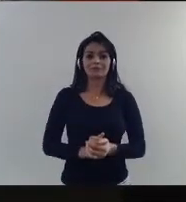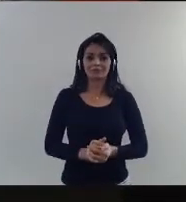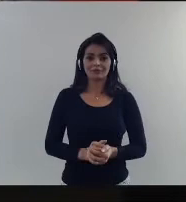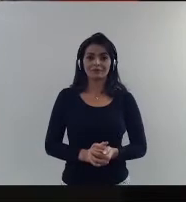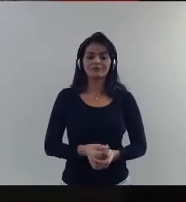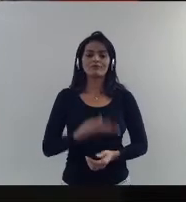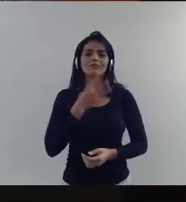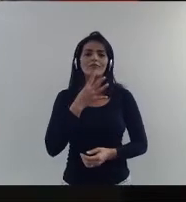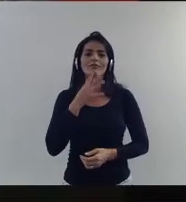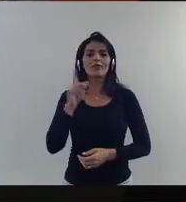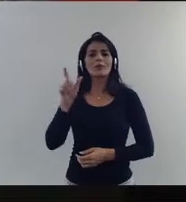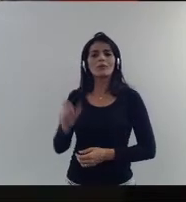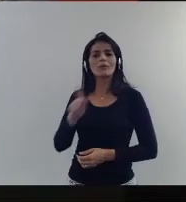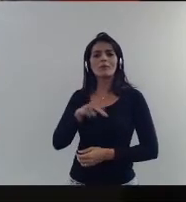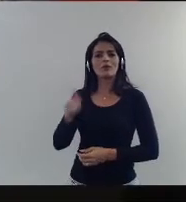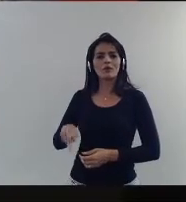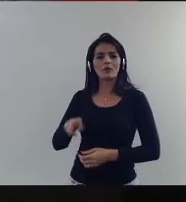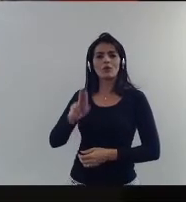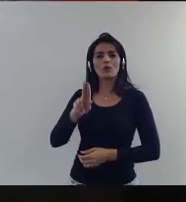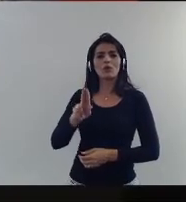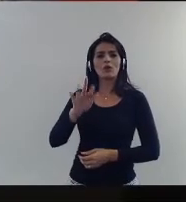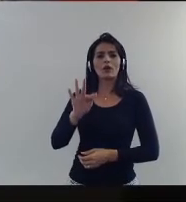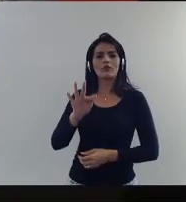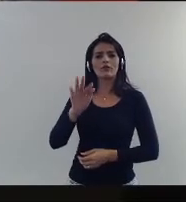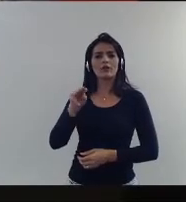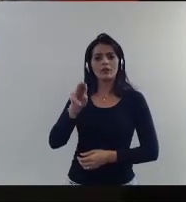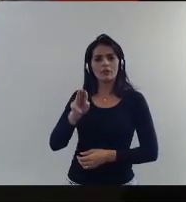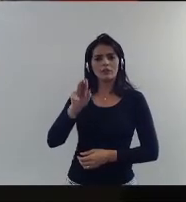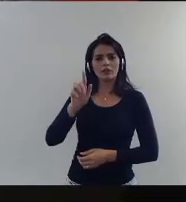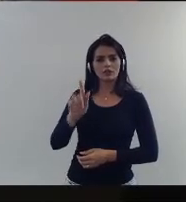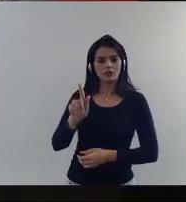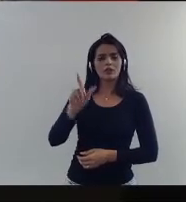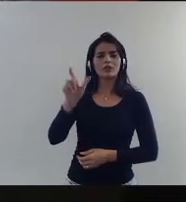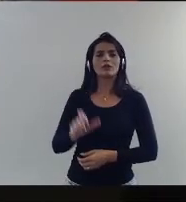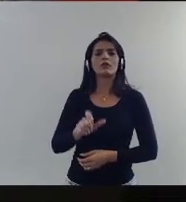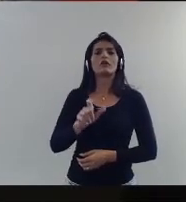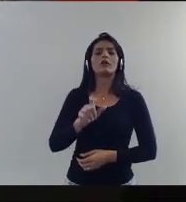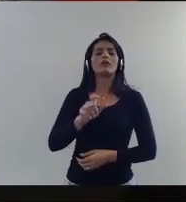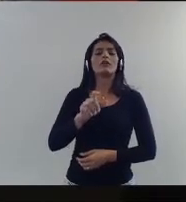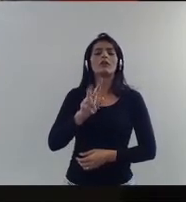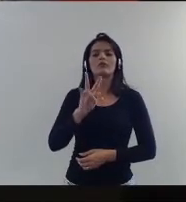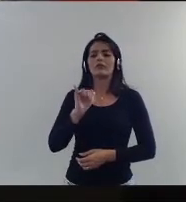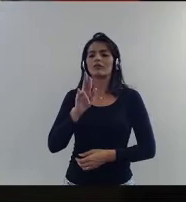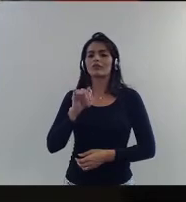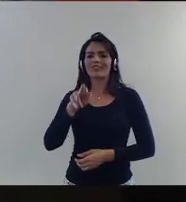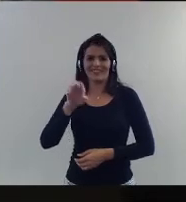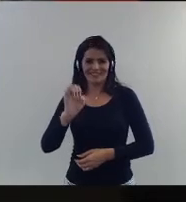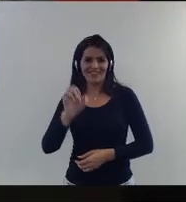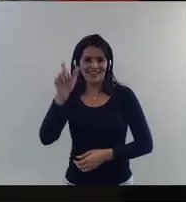conheço um professor aqui da UFMG chamado Nívio Viviani. Ele foi quem vendeu